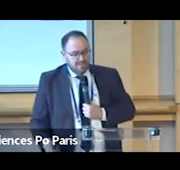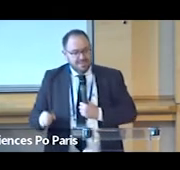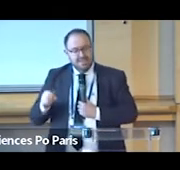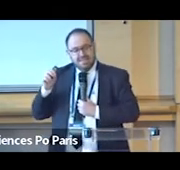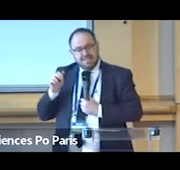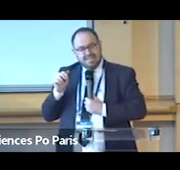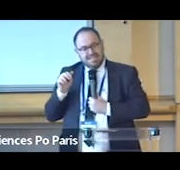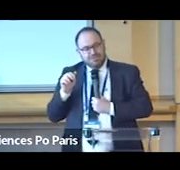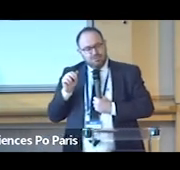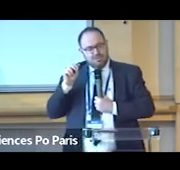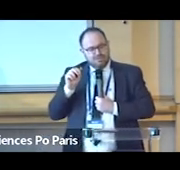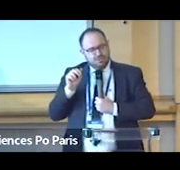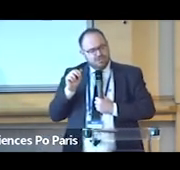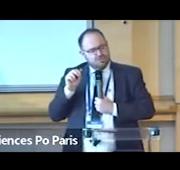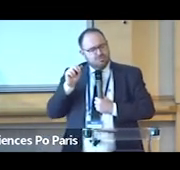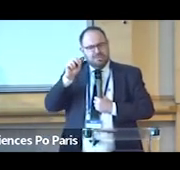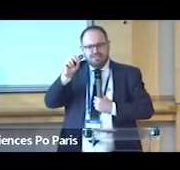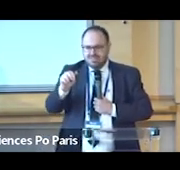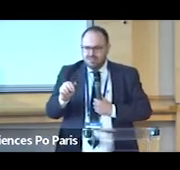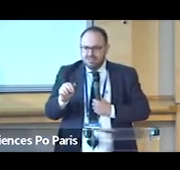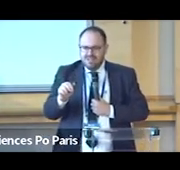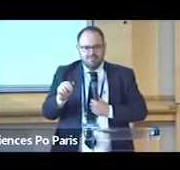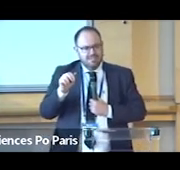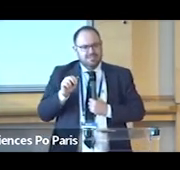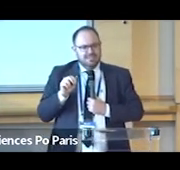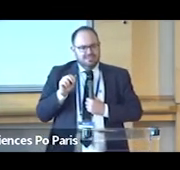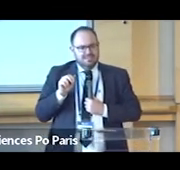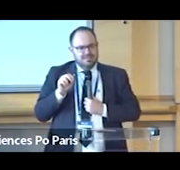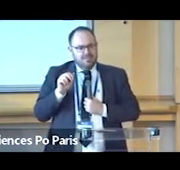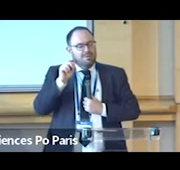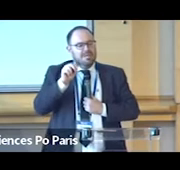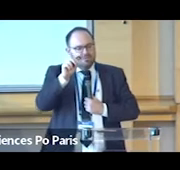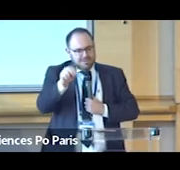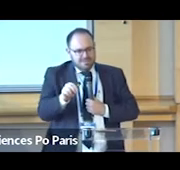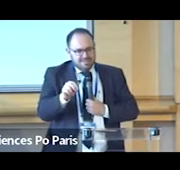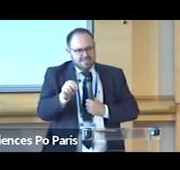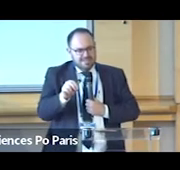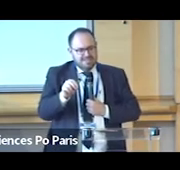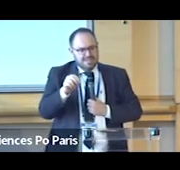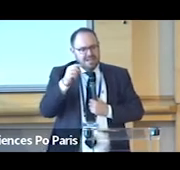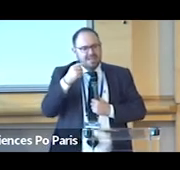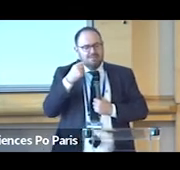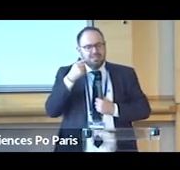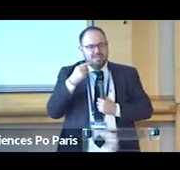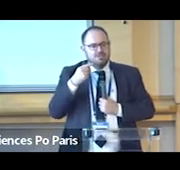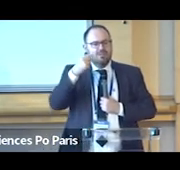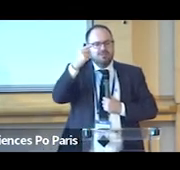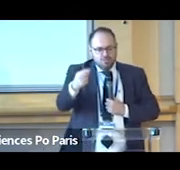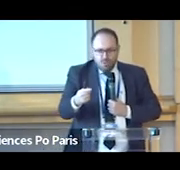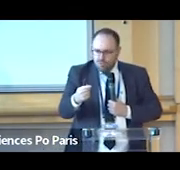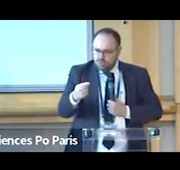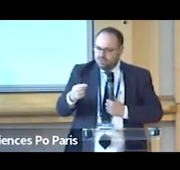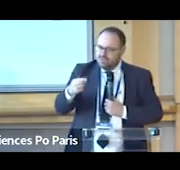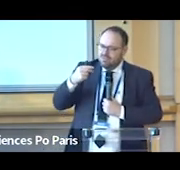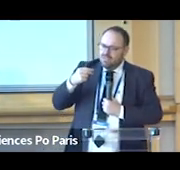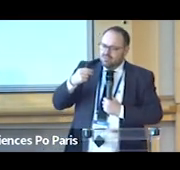porque num contexto de polarização extrema, a primeira coisa que tenta se atacar é a liberdade de expressão do